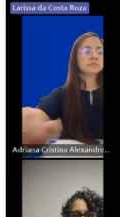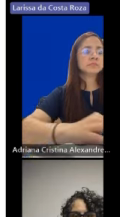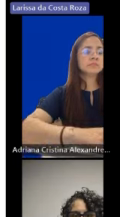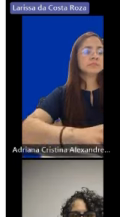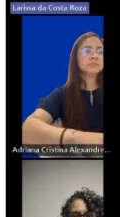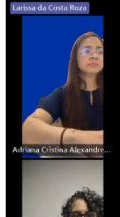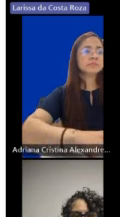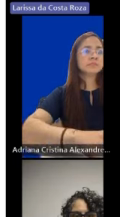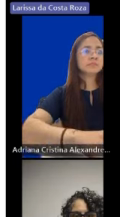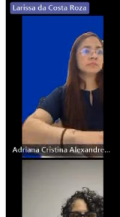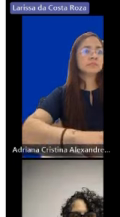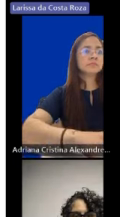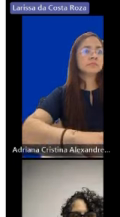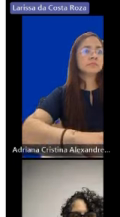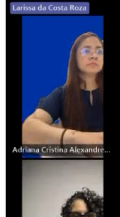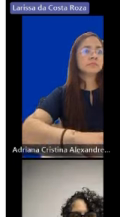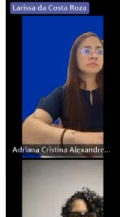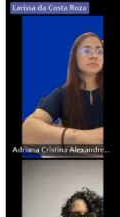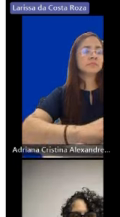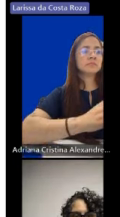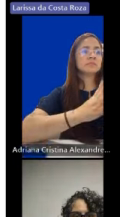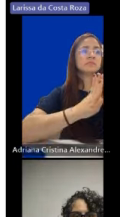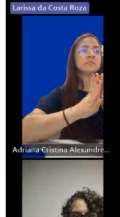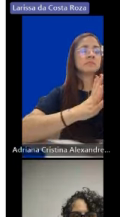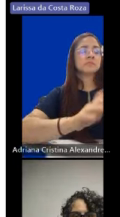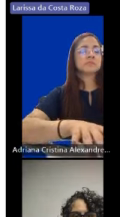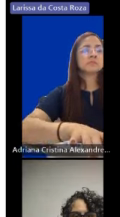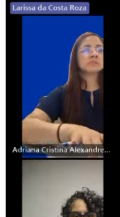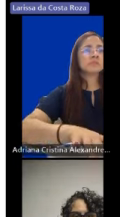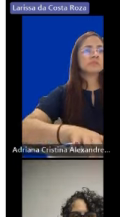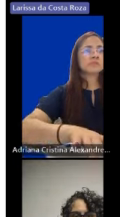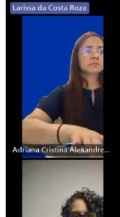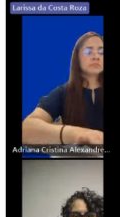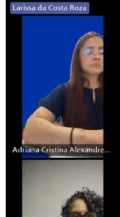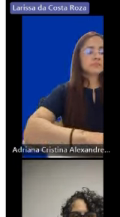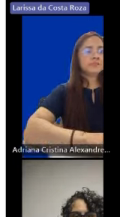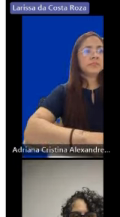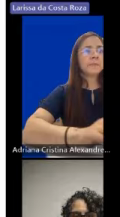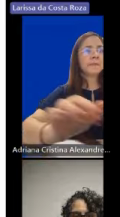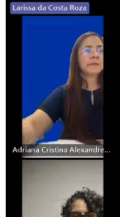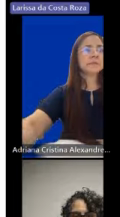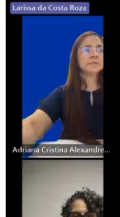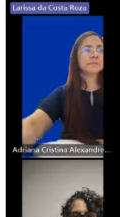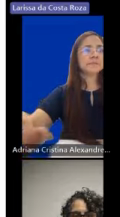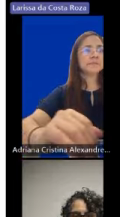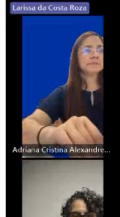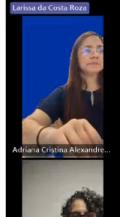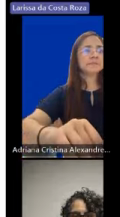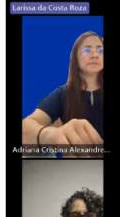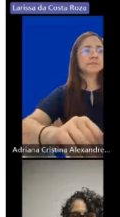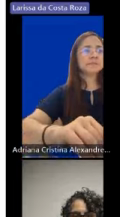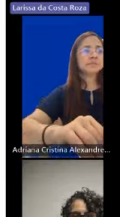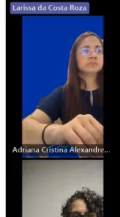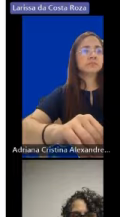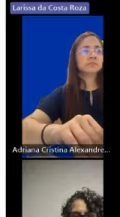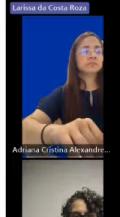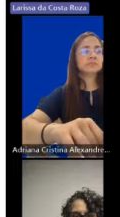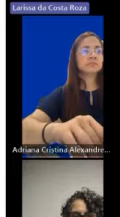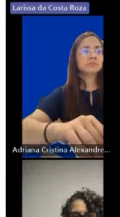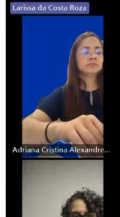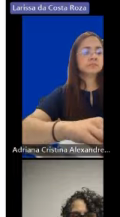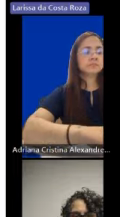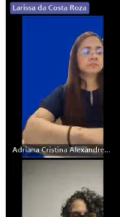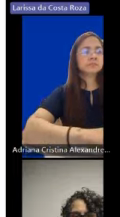o ambu, né, a gente precisa verificar também os cilindros de O2 também, tá? Então, tudo isso a gente precisa olhar todos os dias, a gente precisa